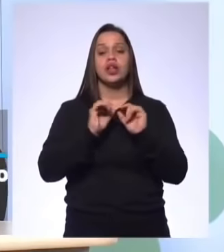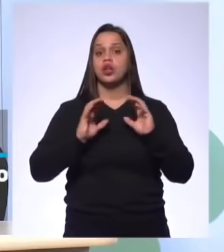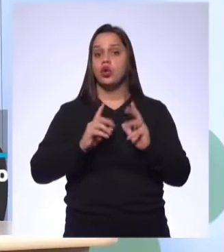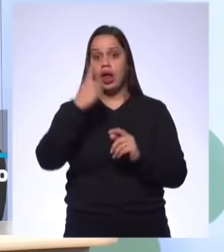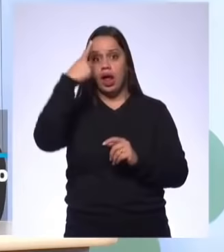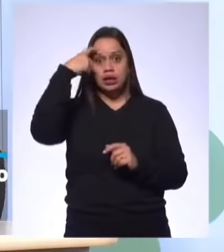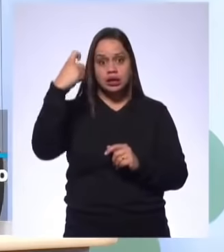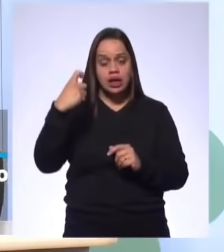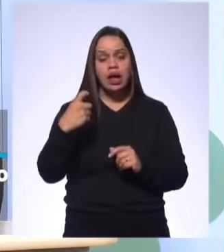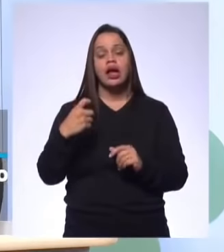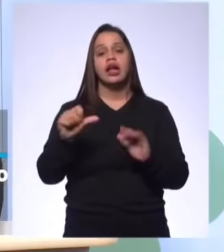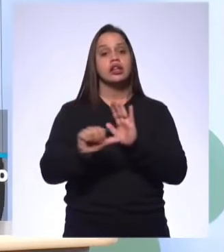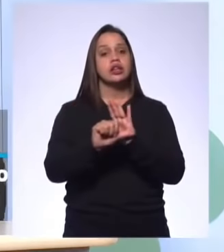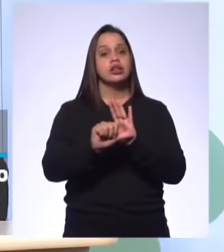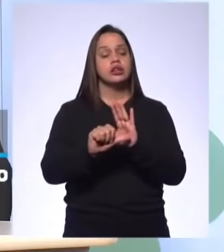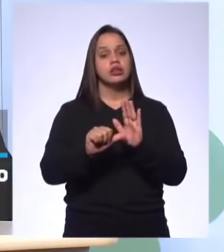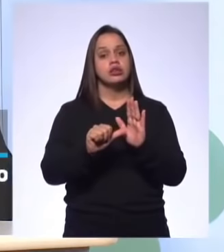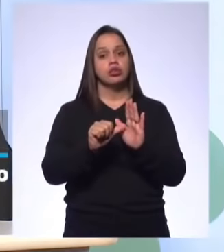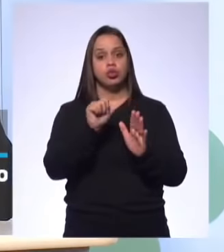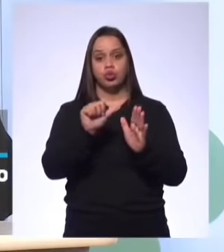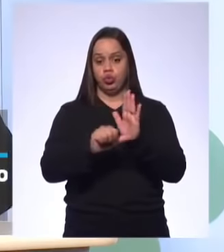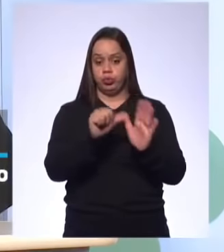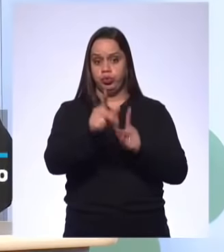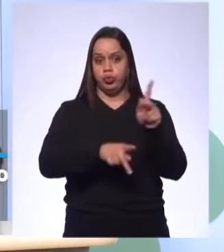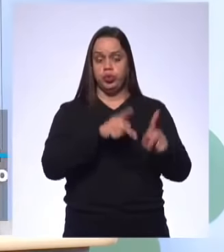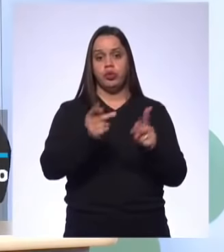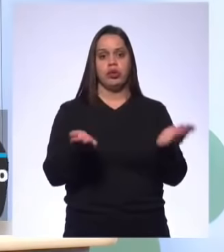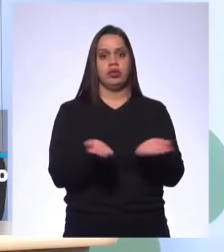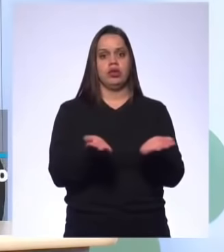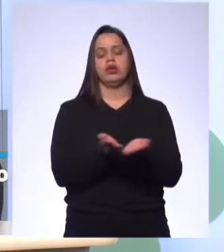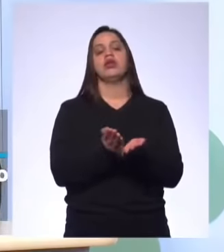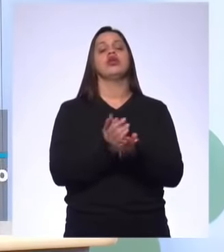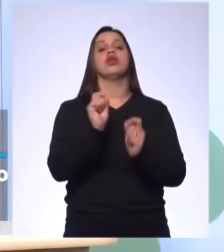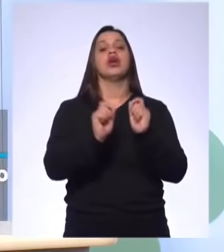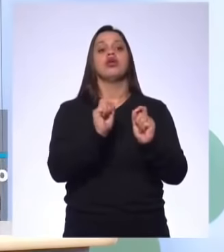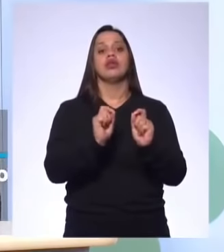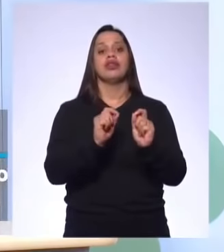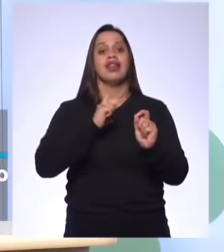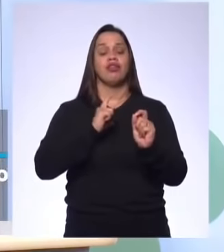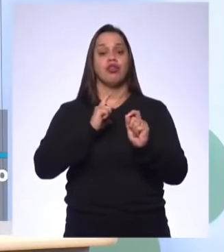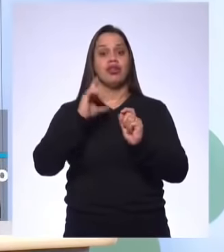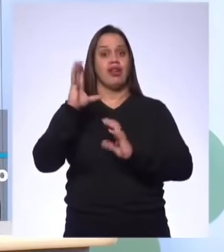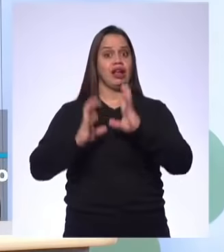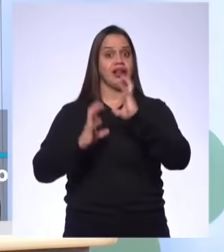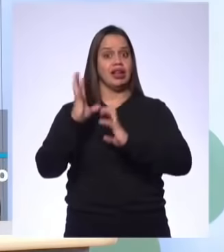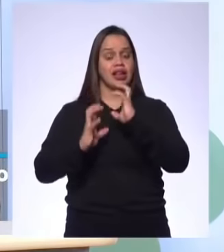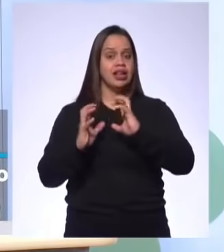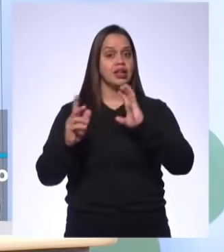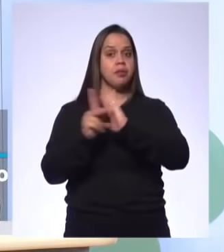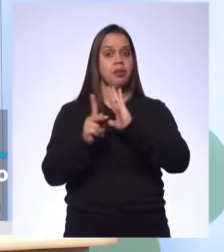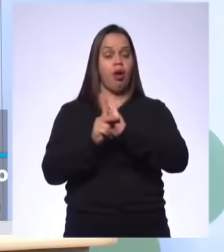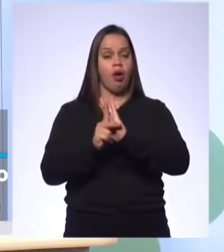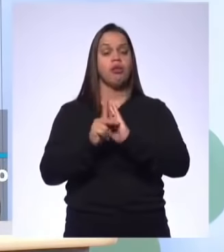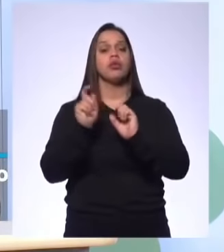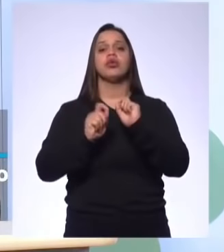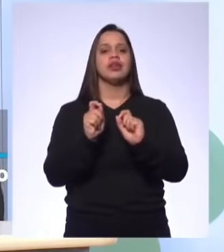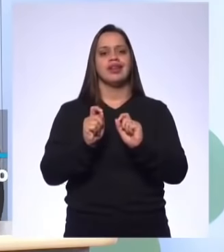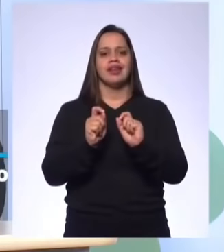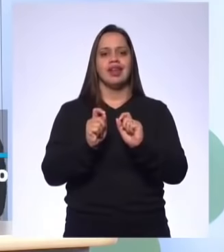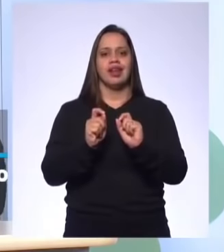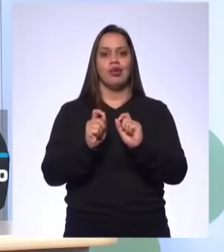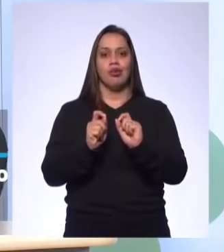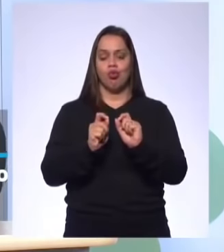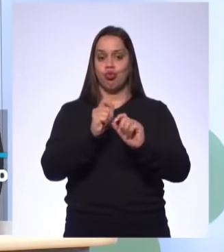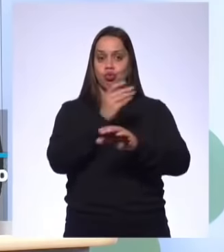né, daqueles primeiros cristãos entrou em choque com a ética social política do Império Romano.